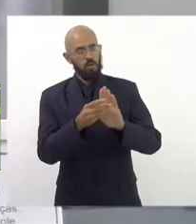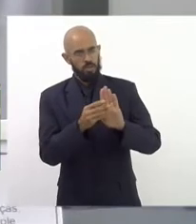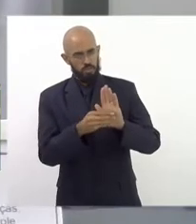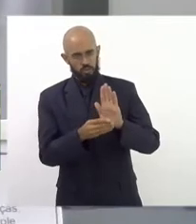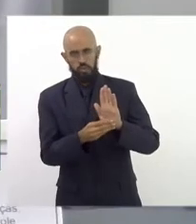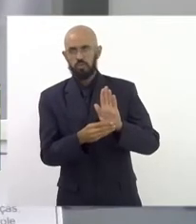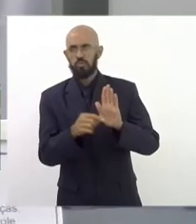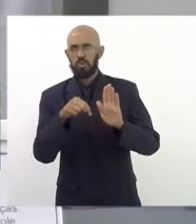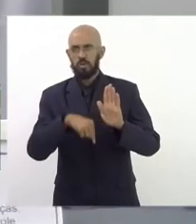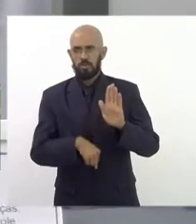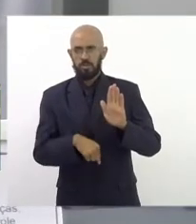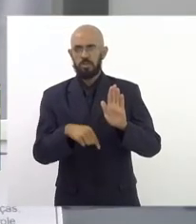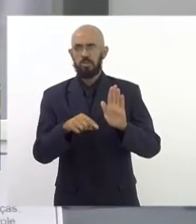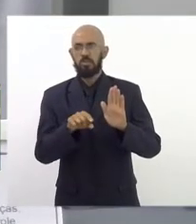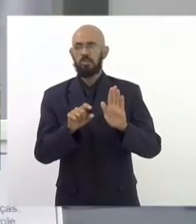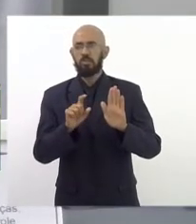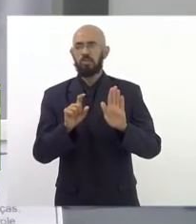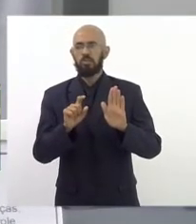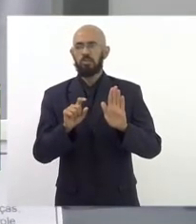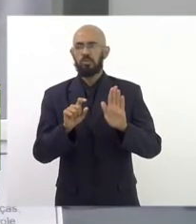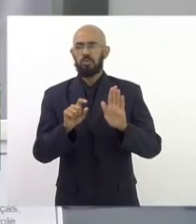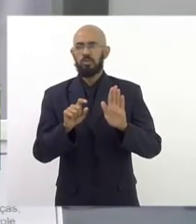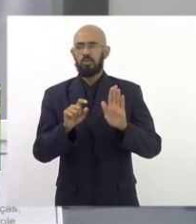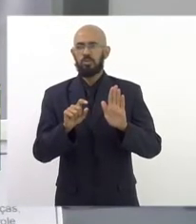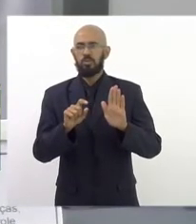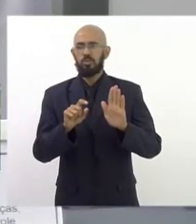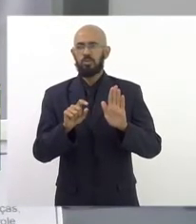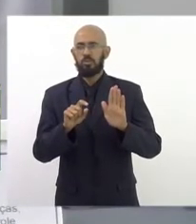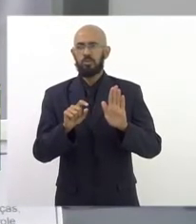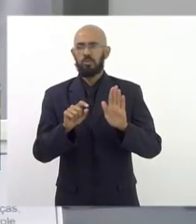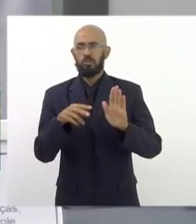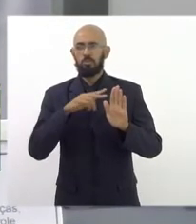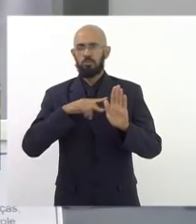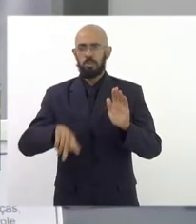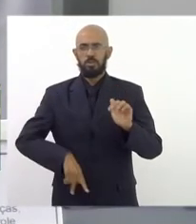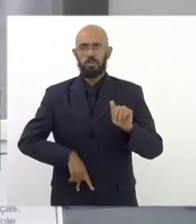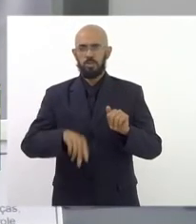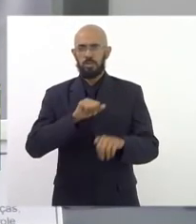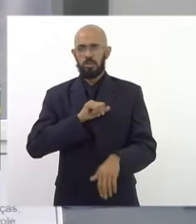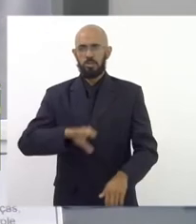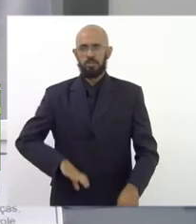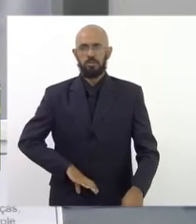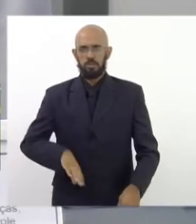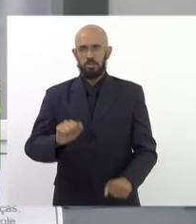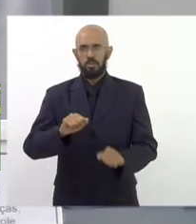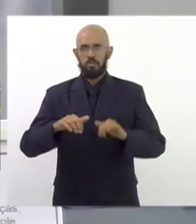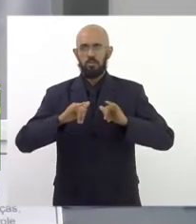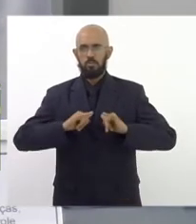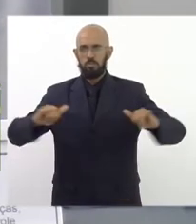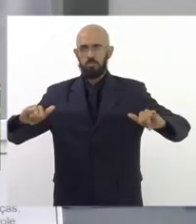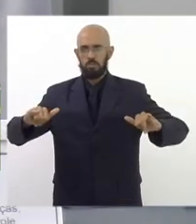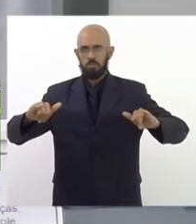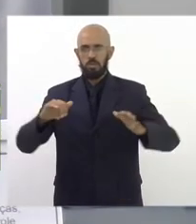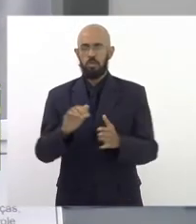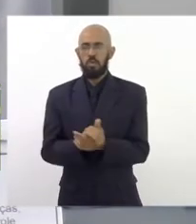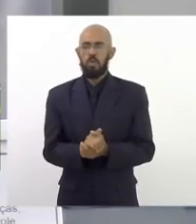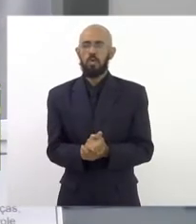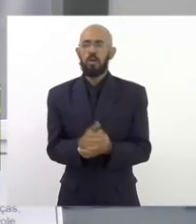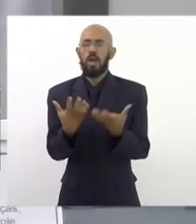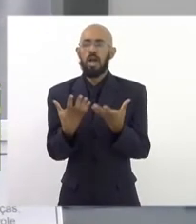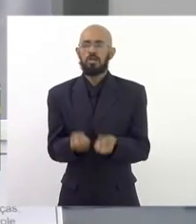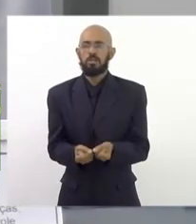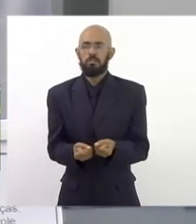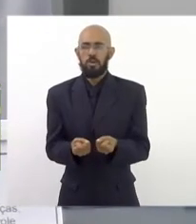eu registro aqui, o secretário, que o presidente André Ciliano acabou de publicar que